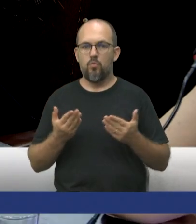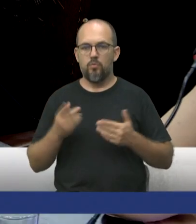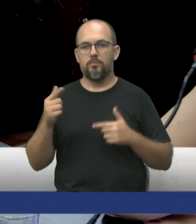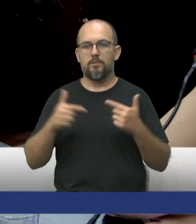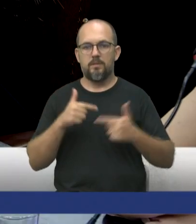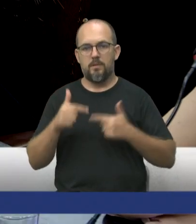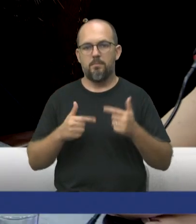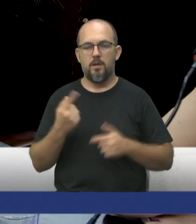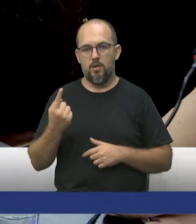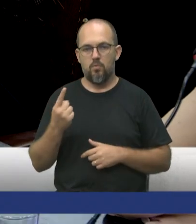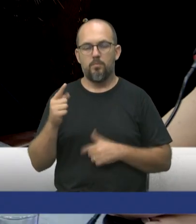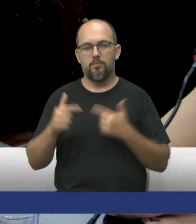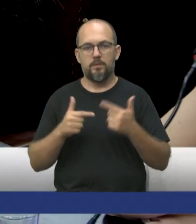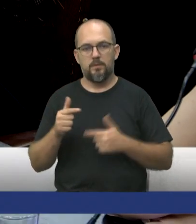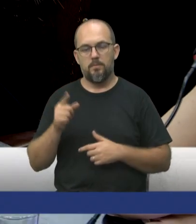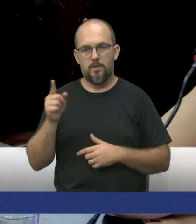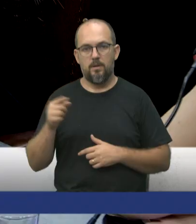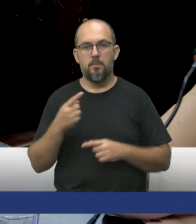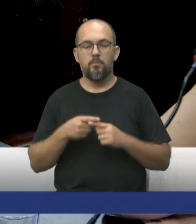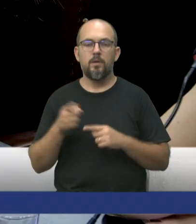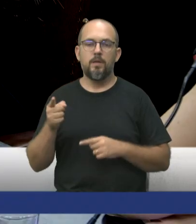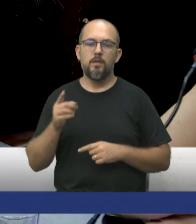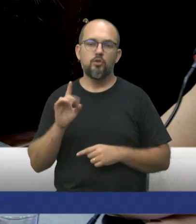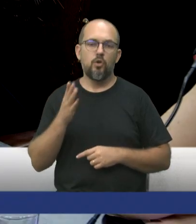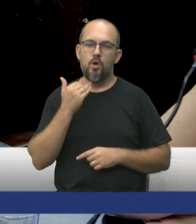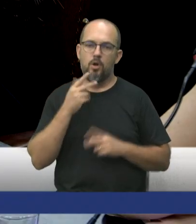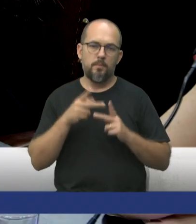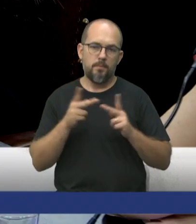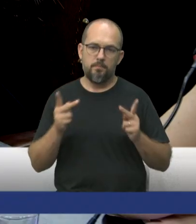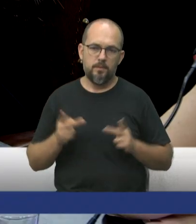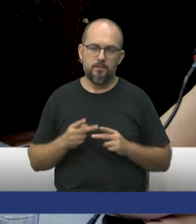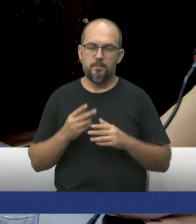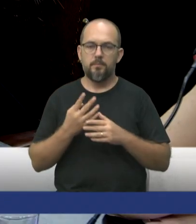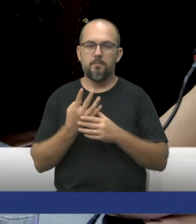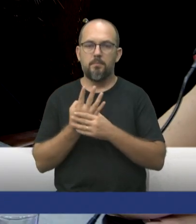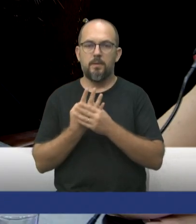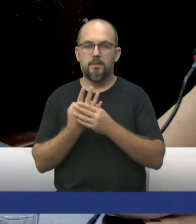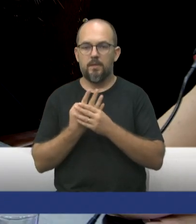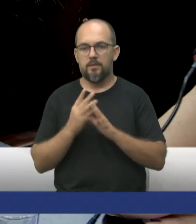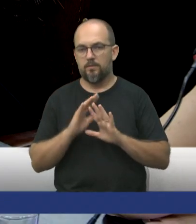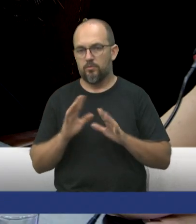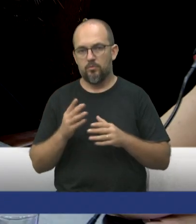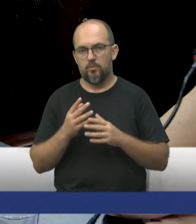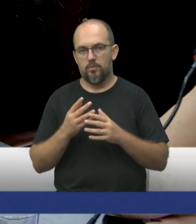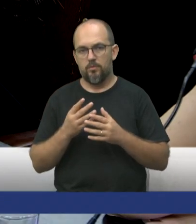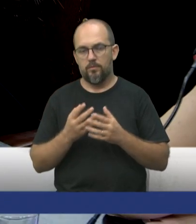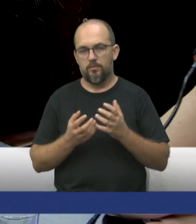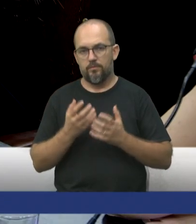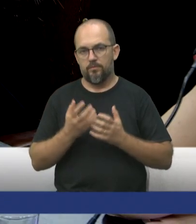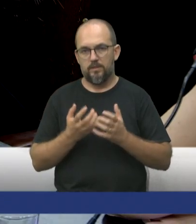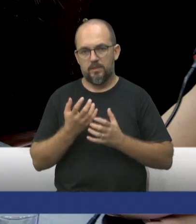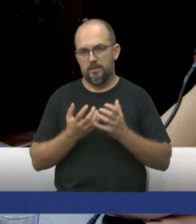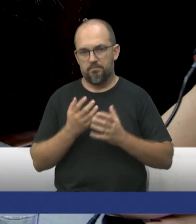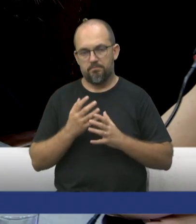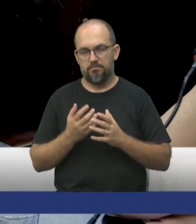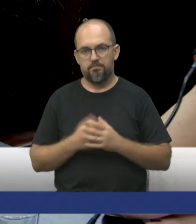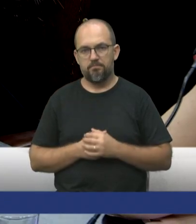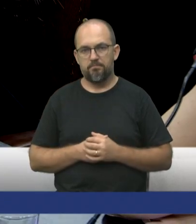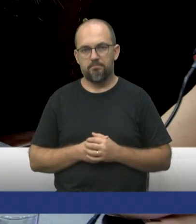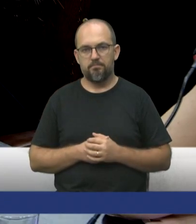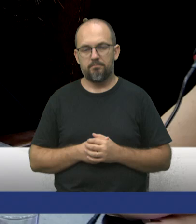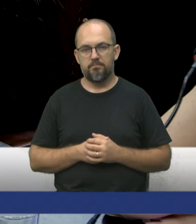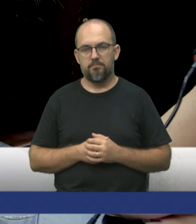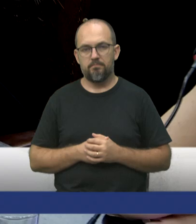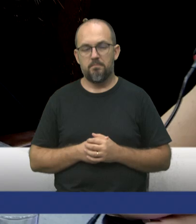delas, porque ele, bem dizer, só come pizza, batata frita, né, mãe? Bolinha de